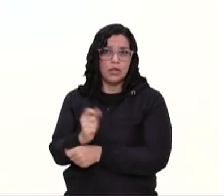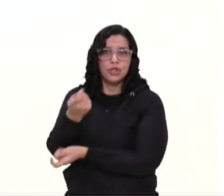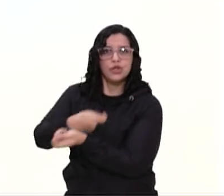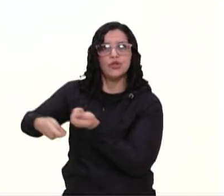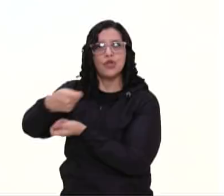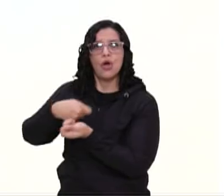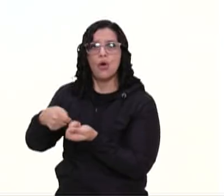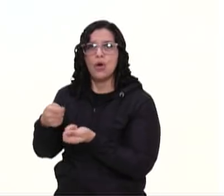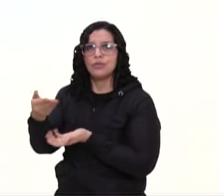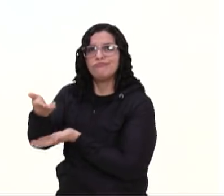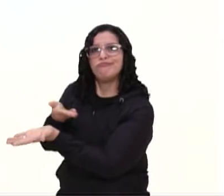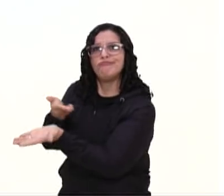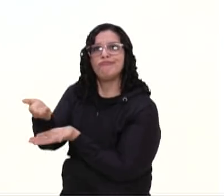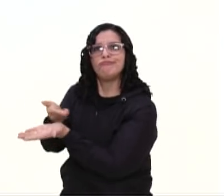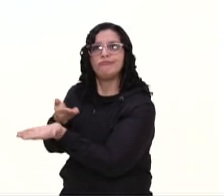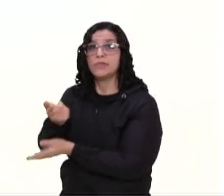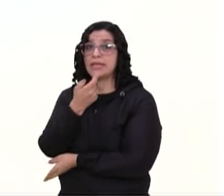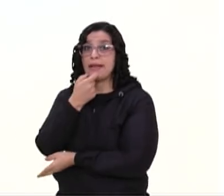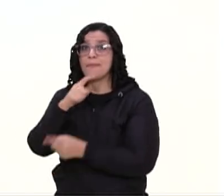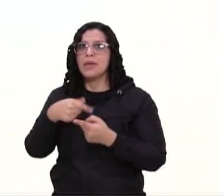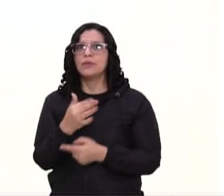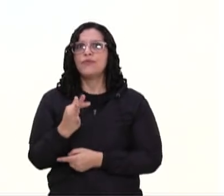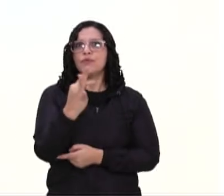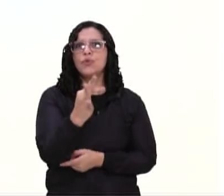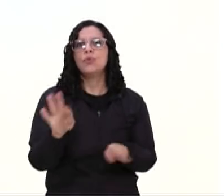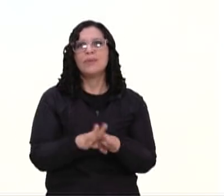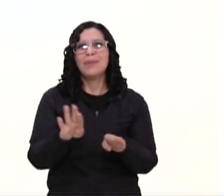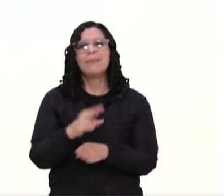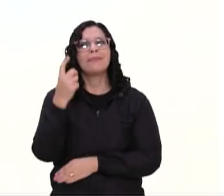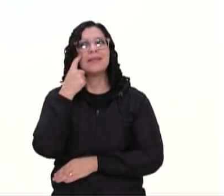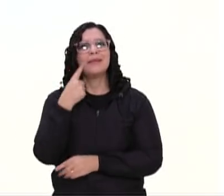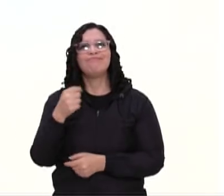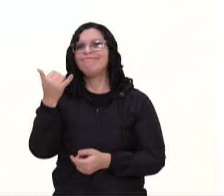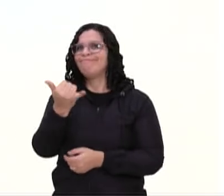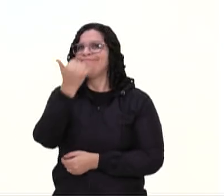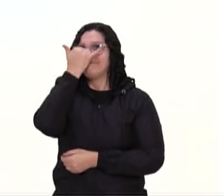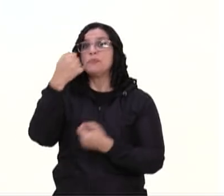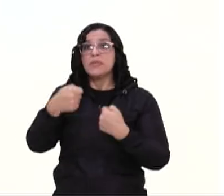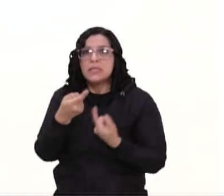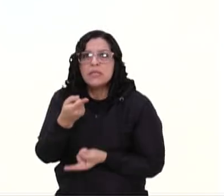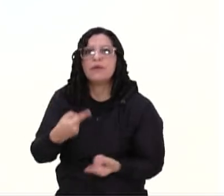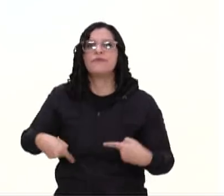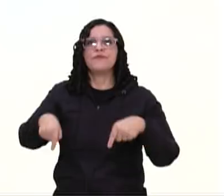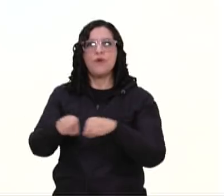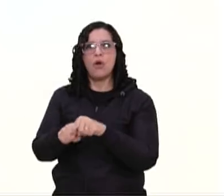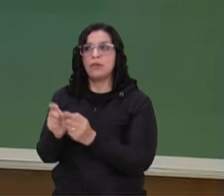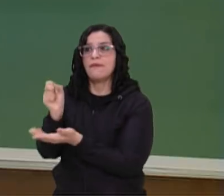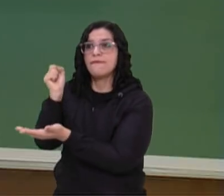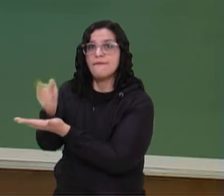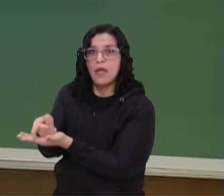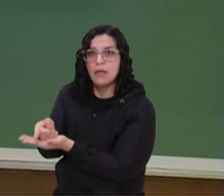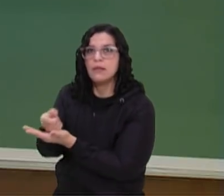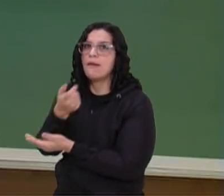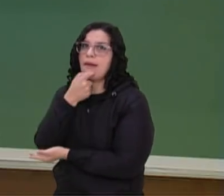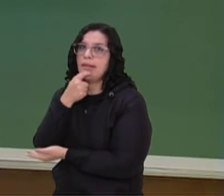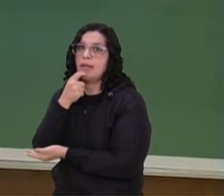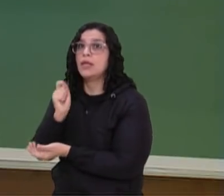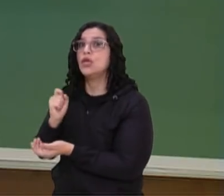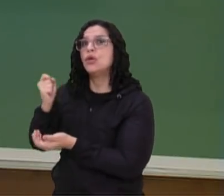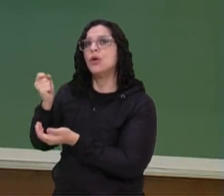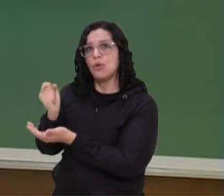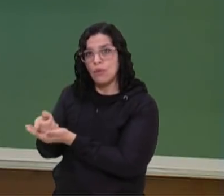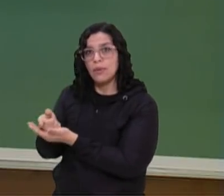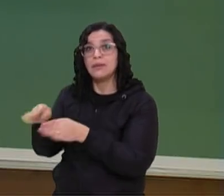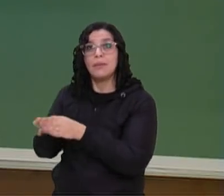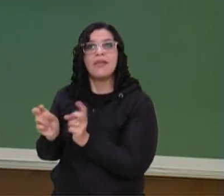que com o tempo, eles vão ver a necessidade de comercializar com a Inglaterra. Essa necessidade vai obrigar alguns países a romperem